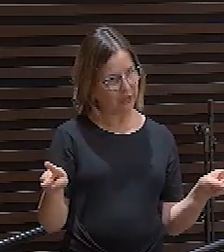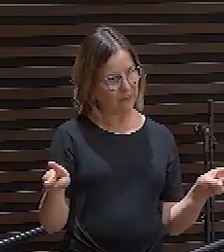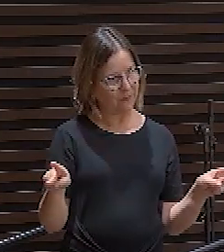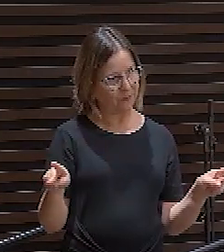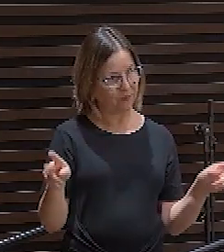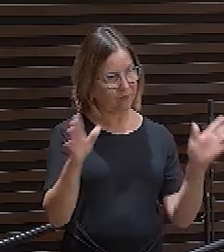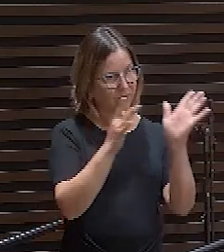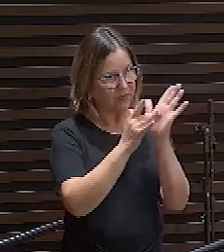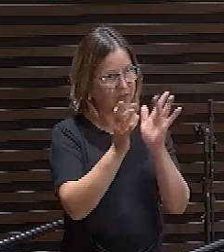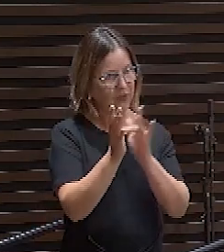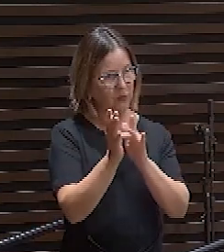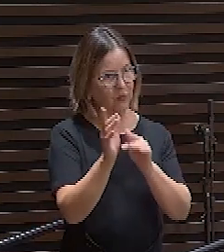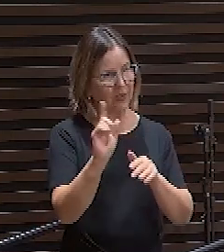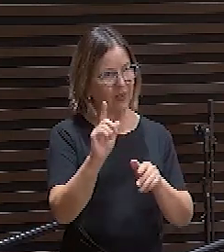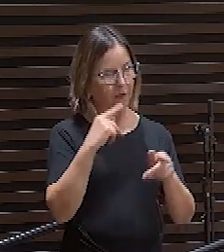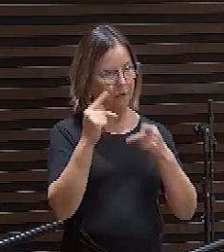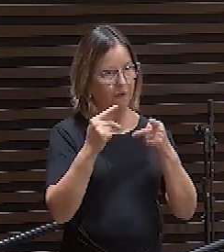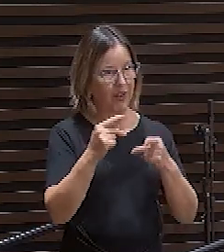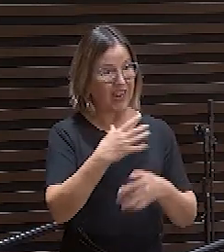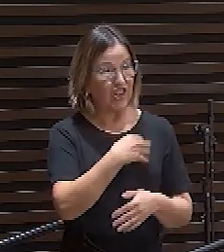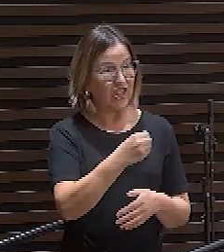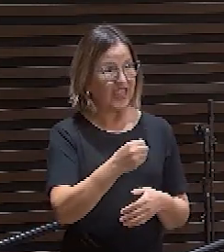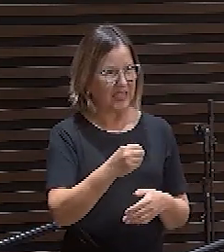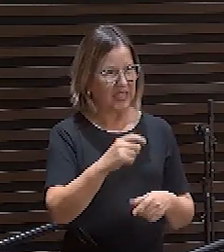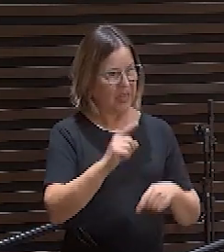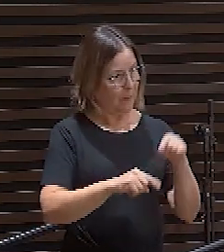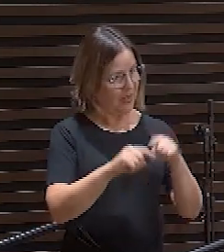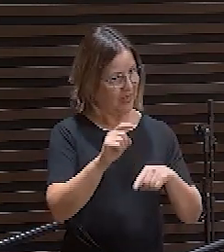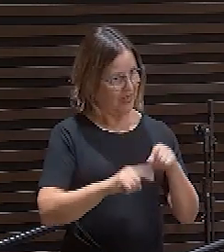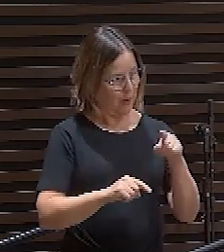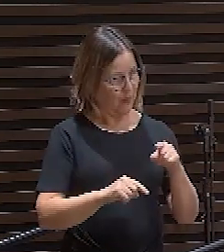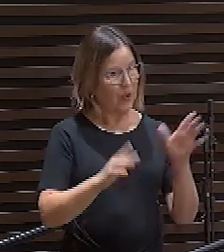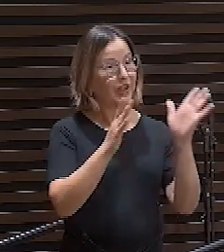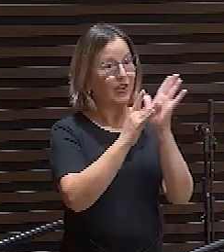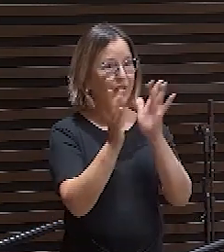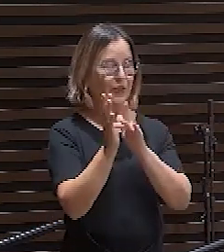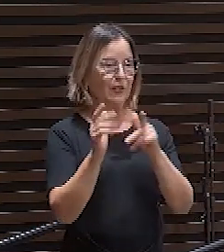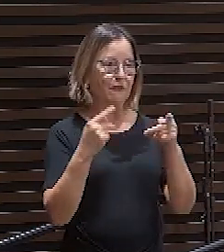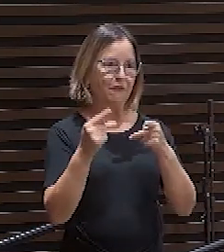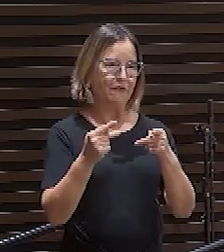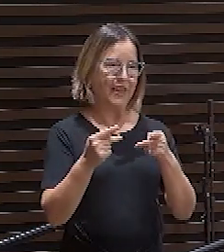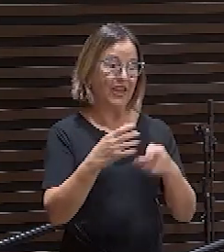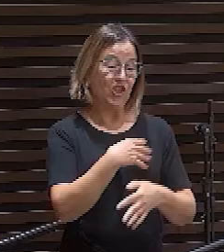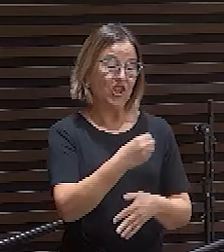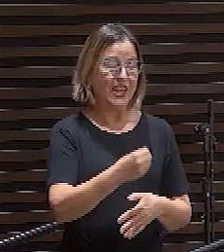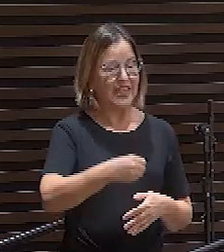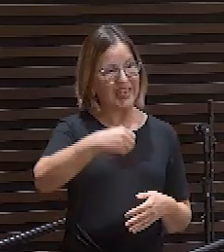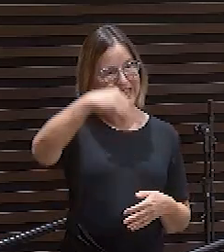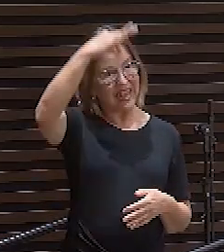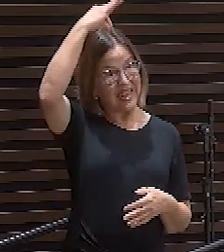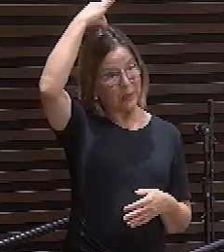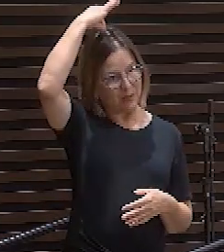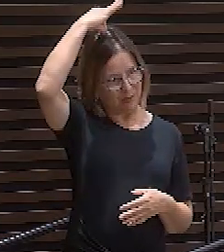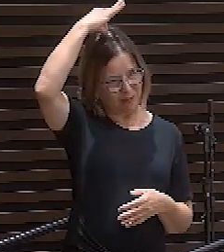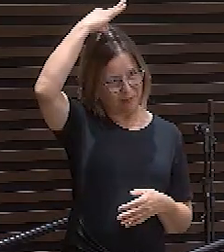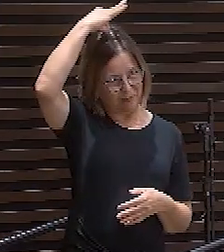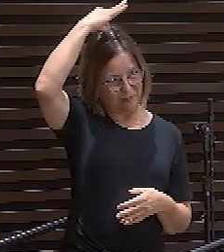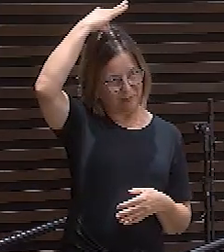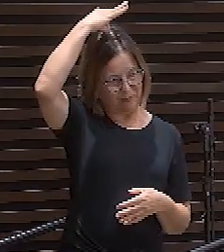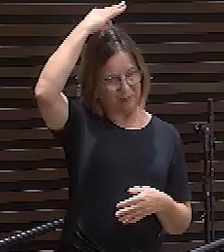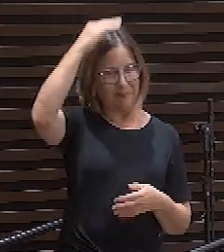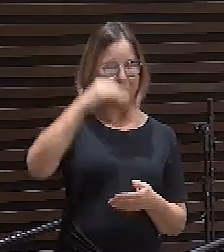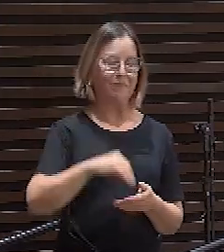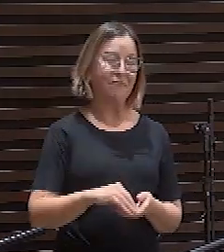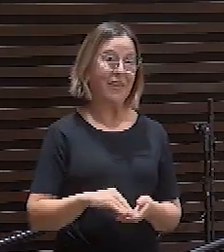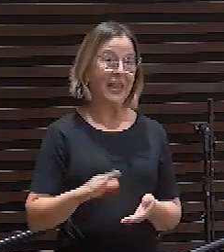de herança material. Jesus já fala de uma herança espiritual, tá? Então, de fato, lá